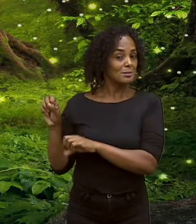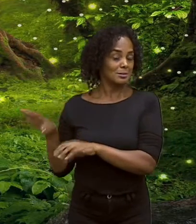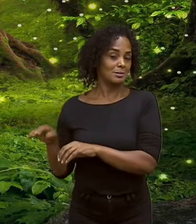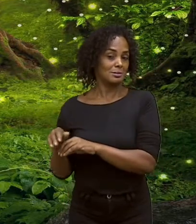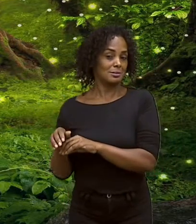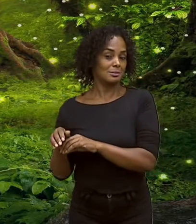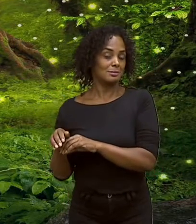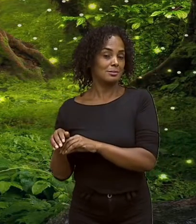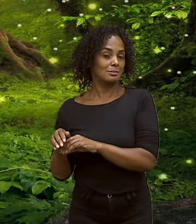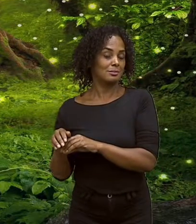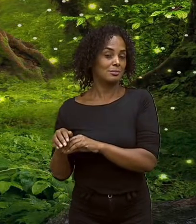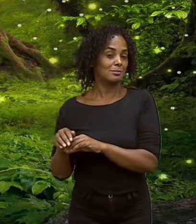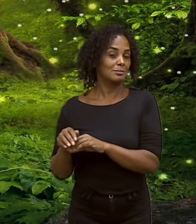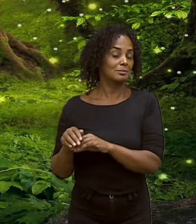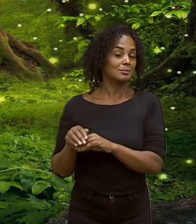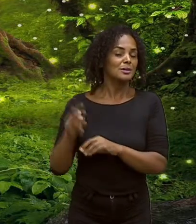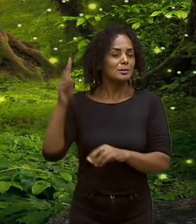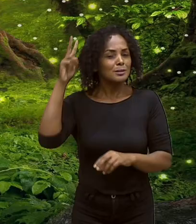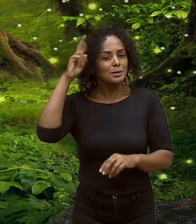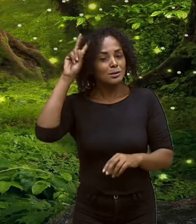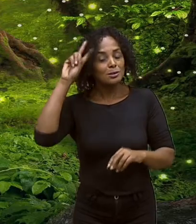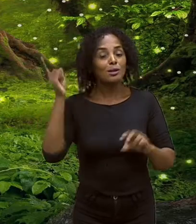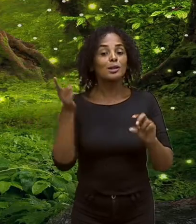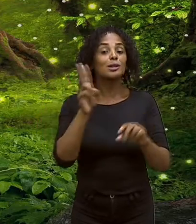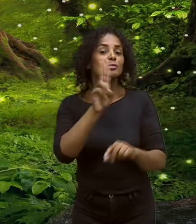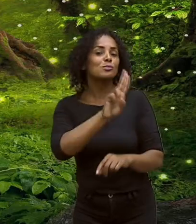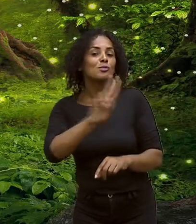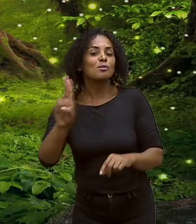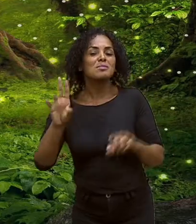é O Grúfalo. Vamos lá?